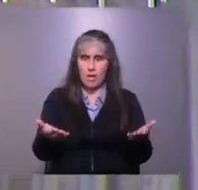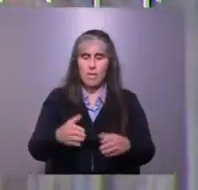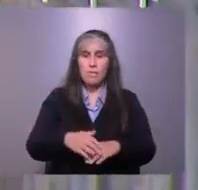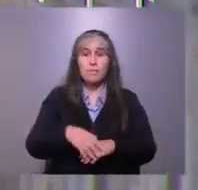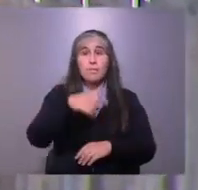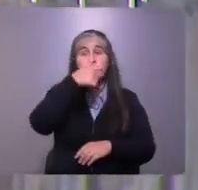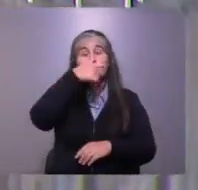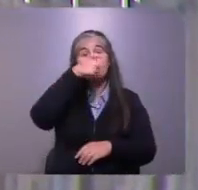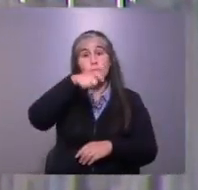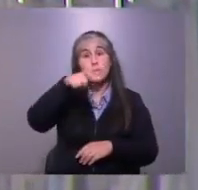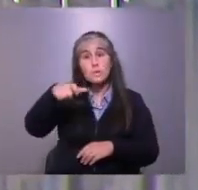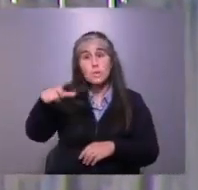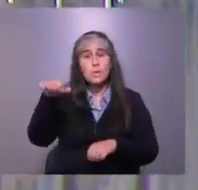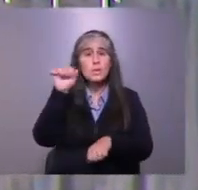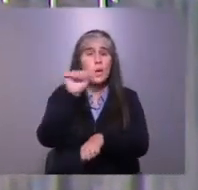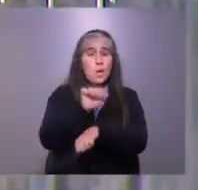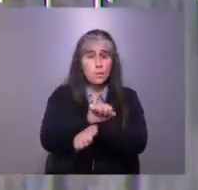a liberdade aos